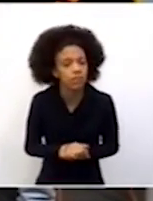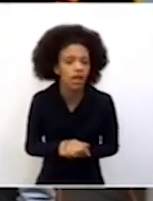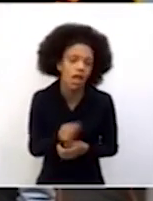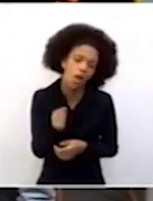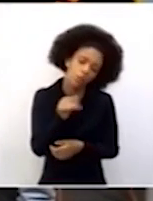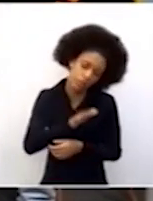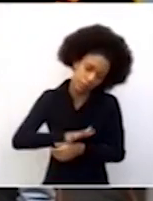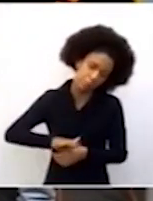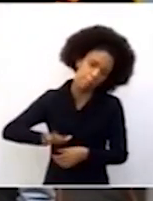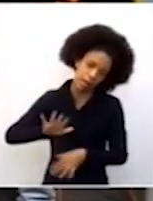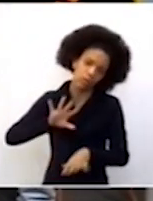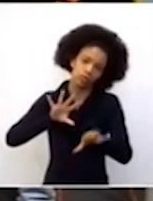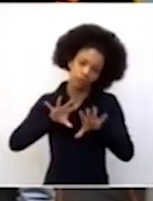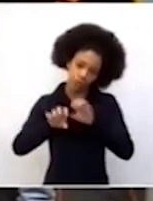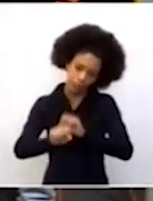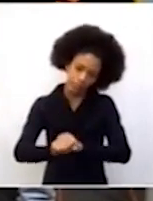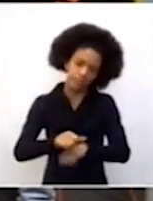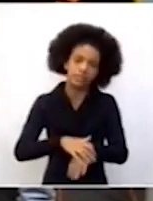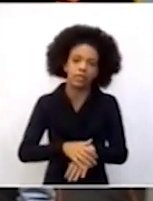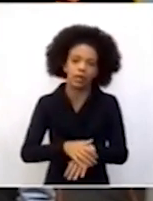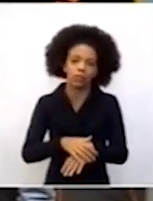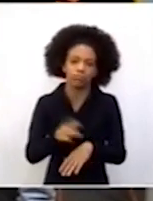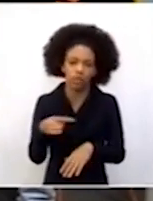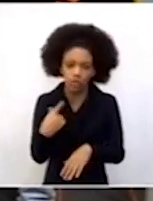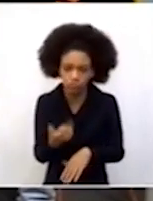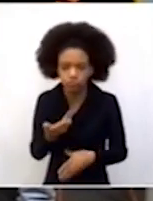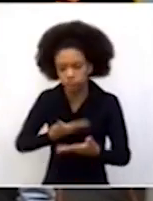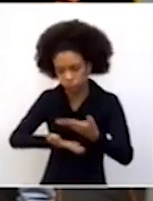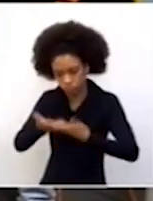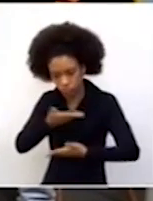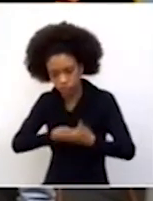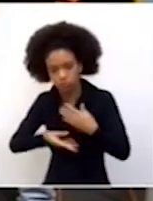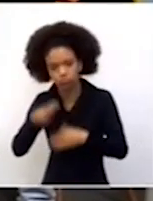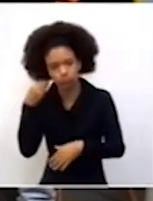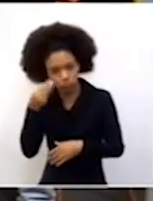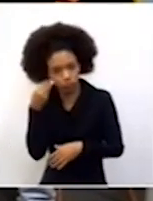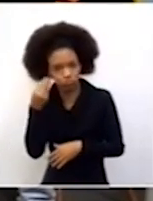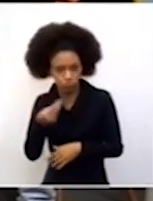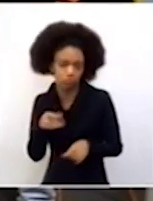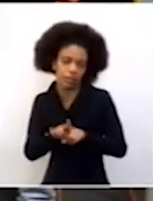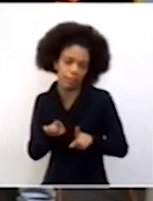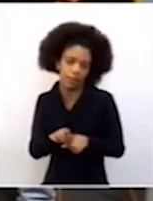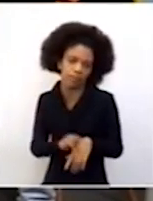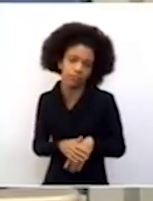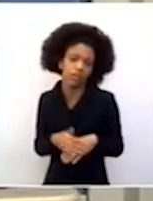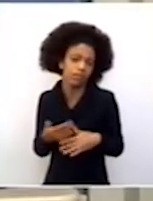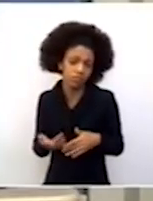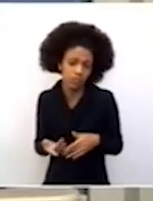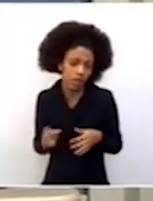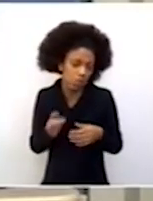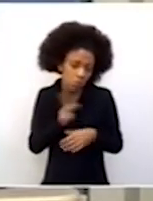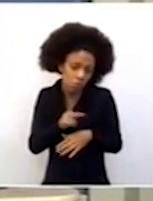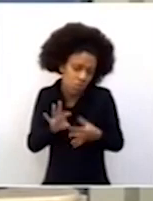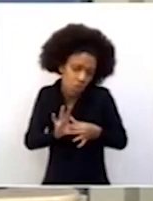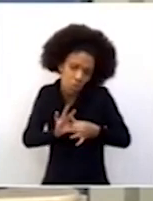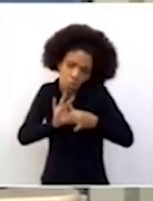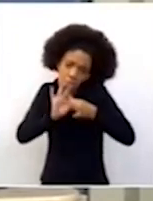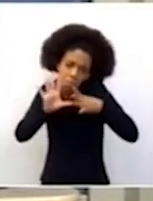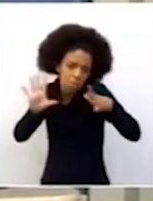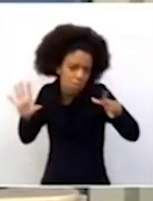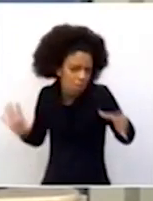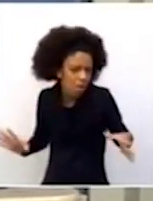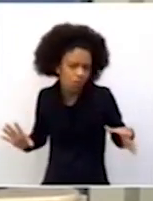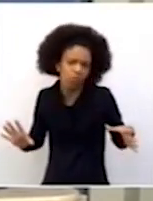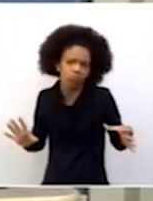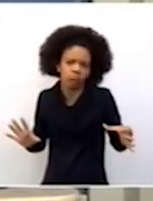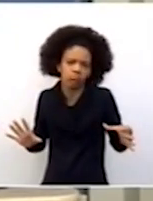espaço, né, de formação, onde também nós temos interação e troca de ideias, né, e assim... E o professor tem autonomia, né? Ele vai fazer, tem a sua autonomia,